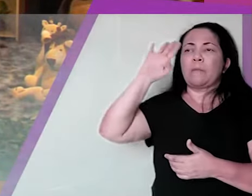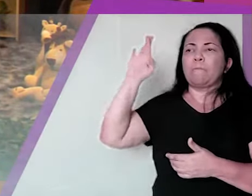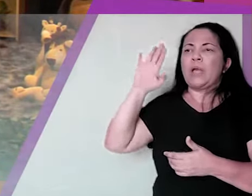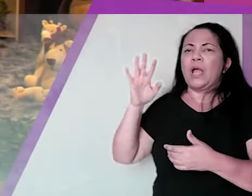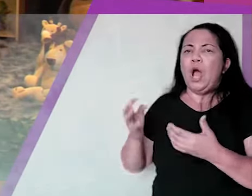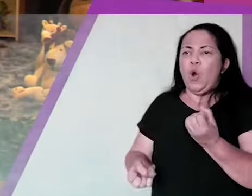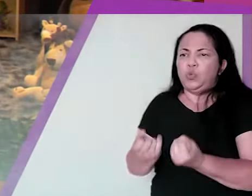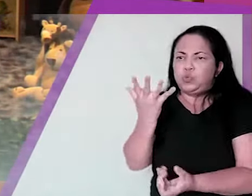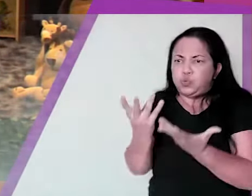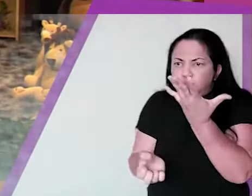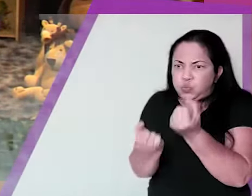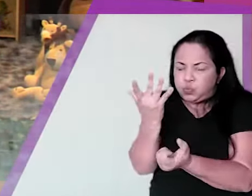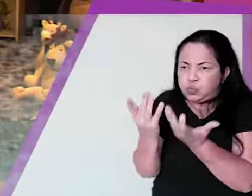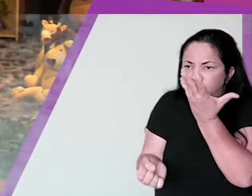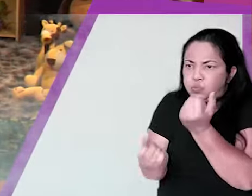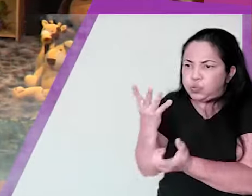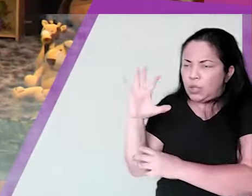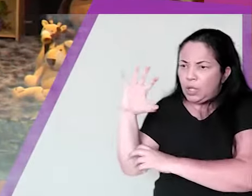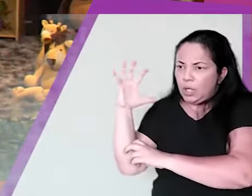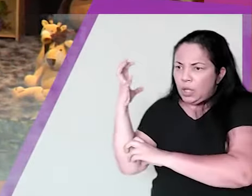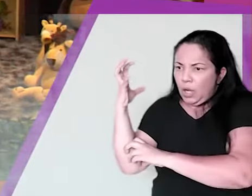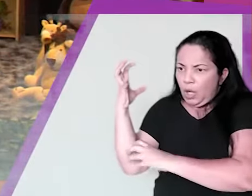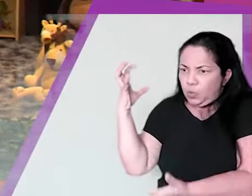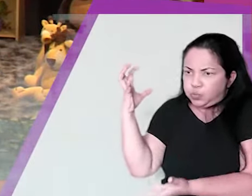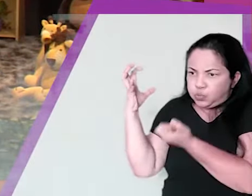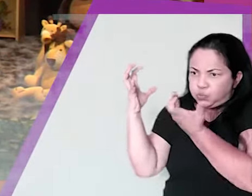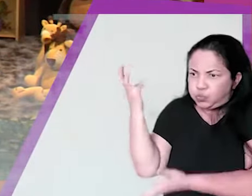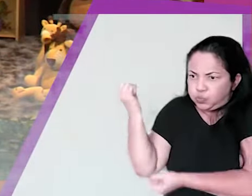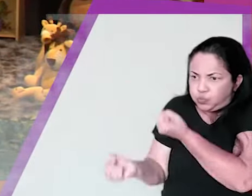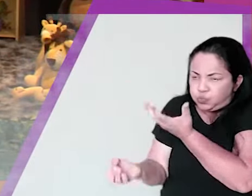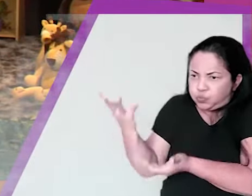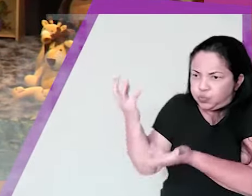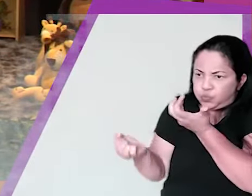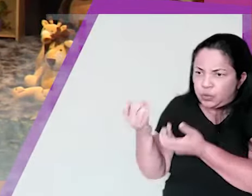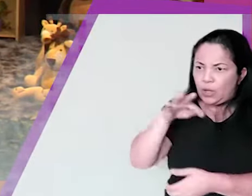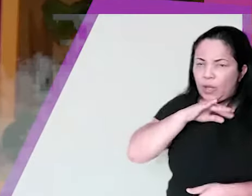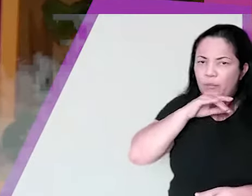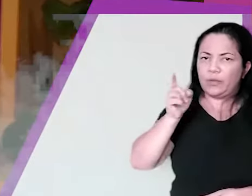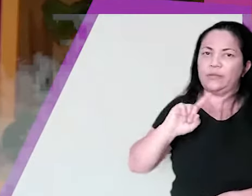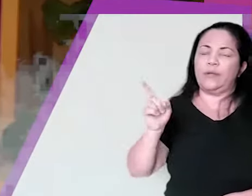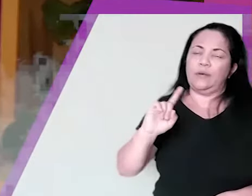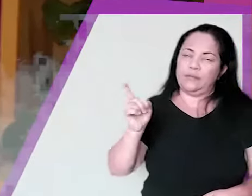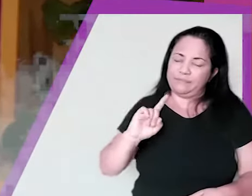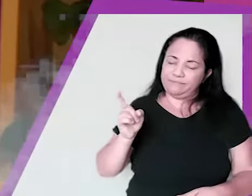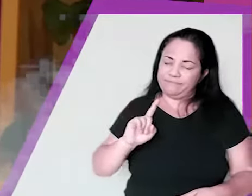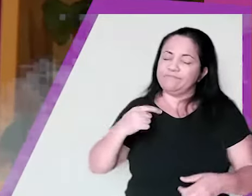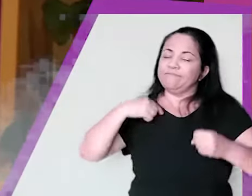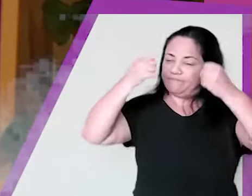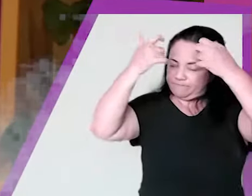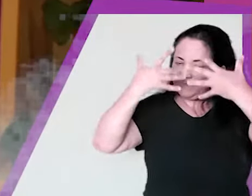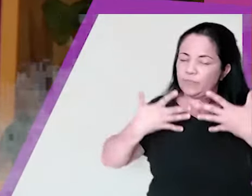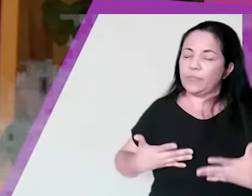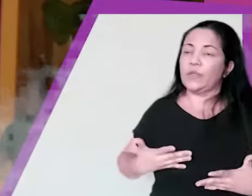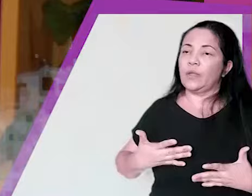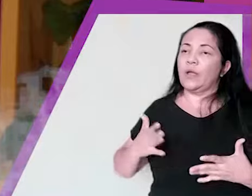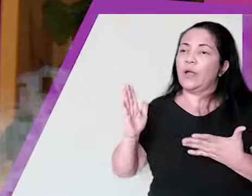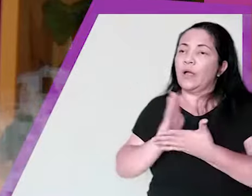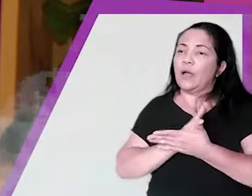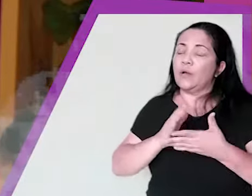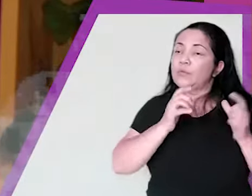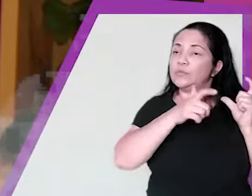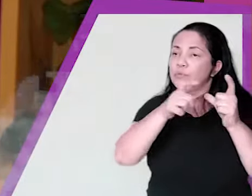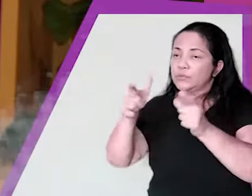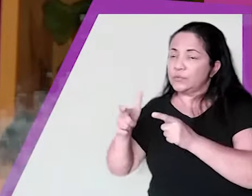impressão, né? Que, pegou fogo, é péssimo, né? O fogo é sempre uma coisa ruim. E isso não é verdade. A gente tem no